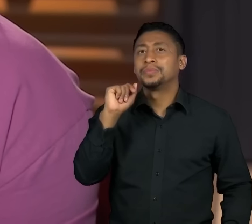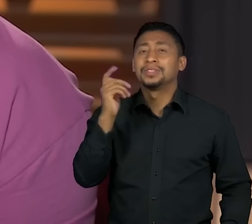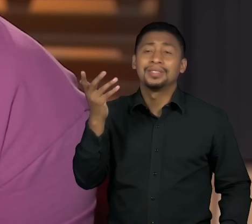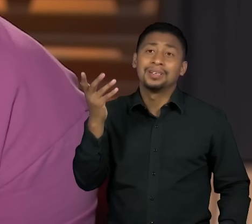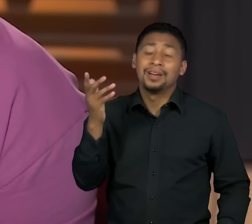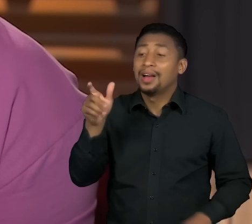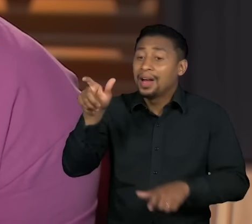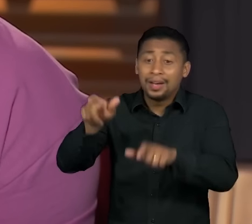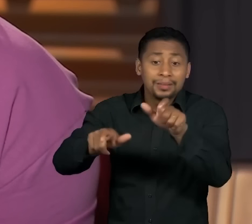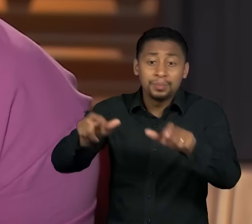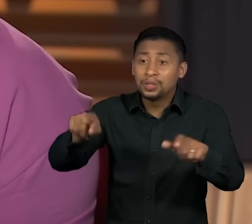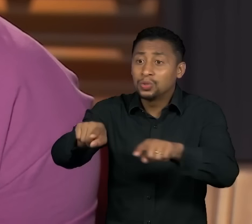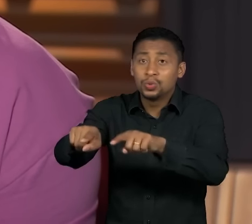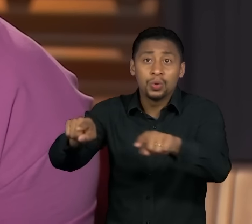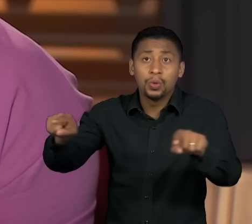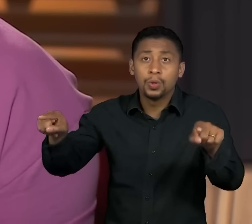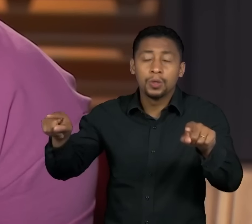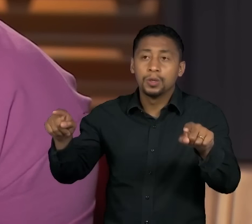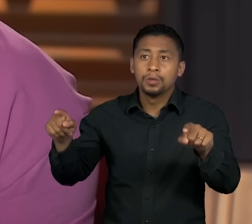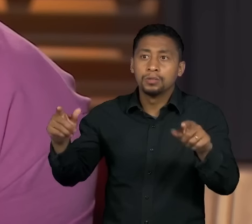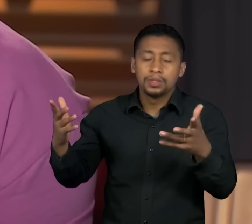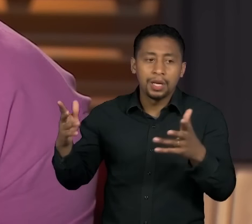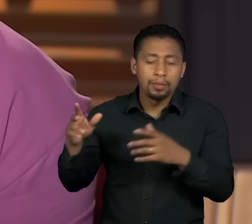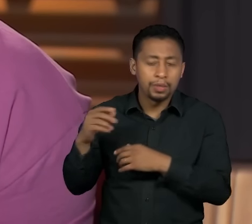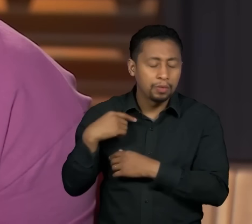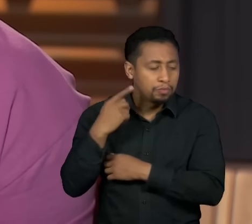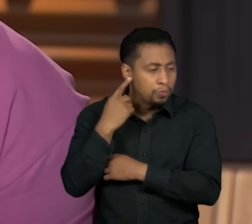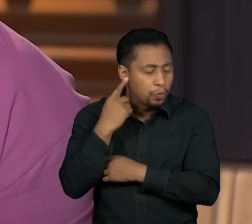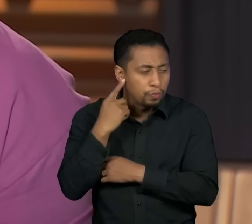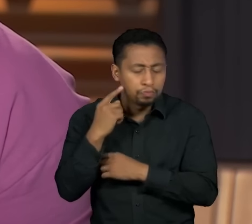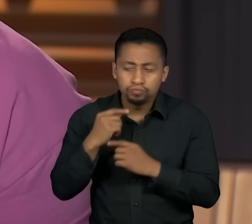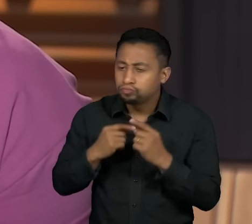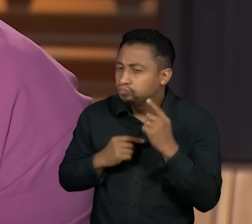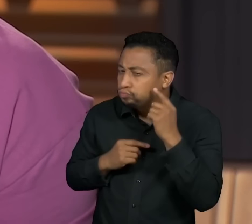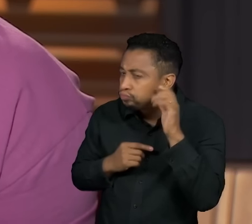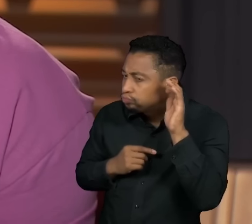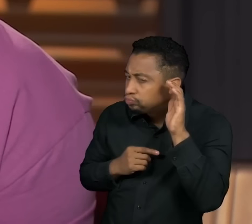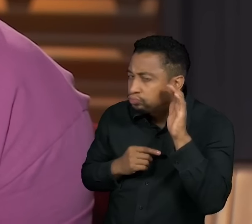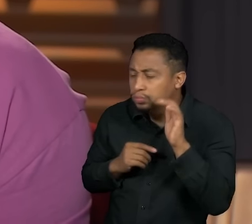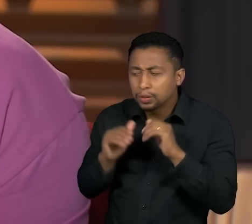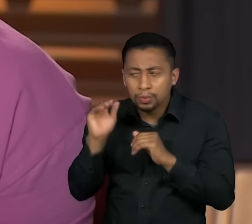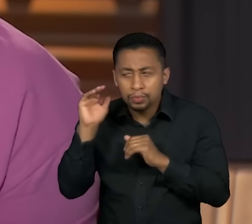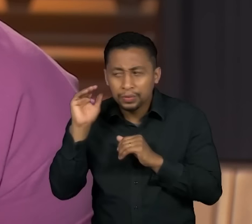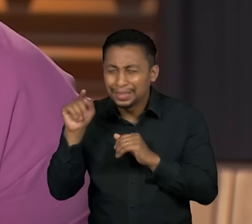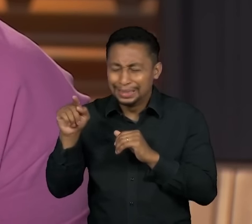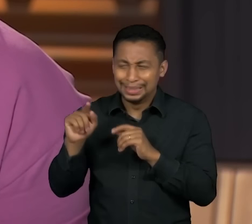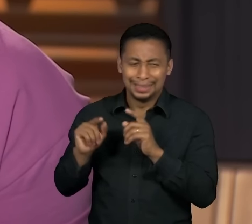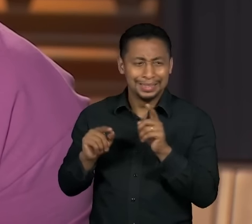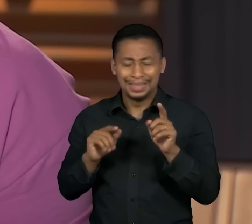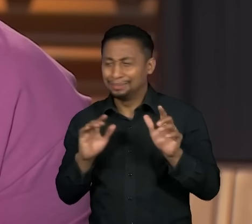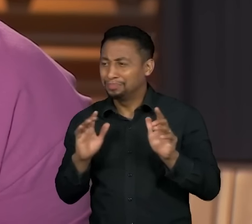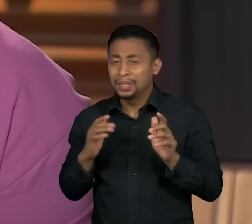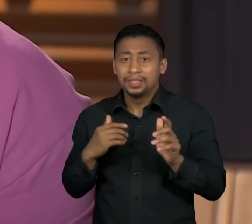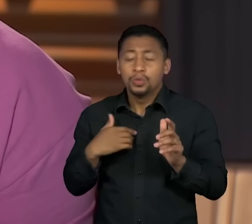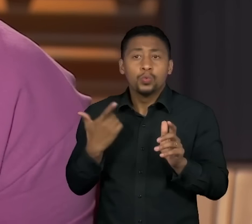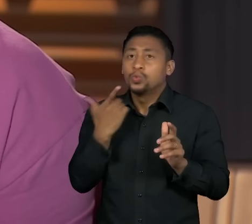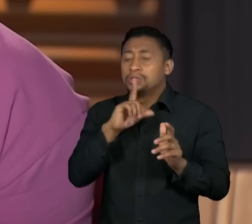ouvir as pessoas falando coisas horríveis e as crianças escutando e não poder dizer nada. Porque era horrível comigo